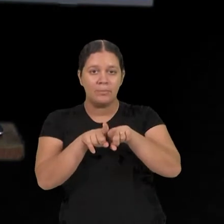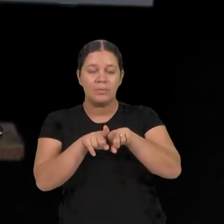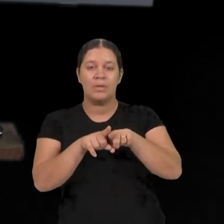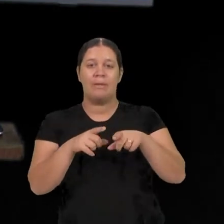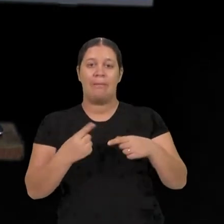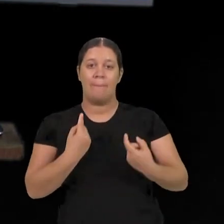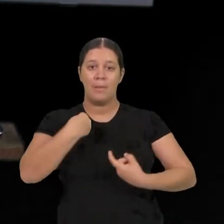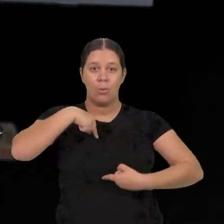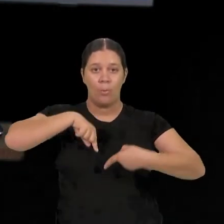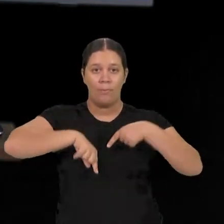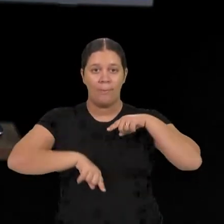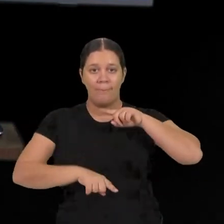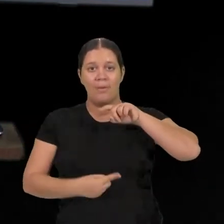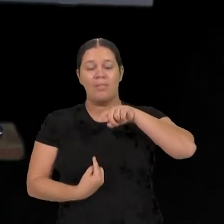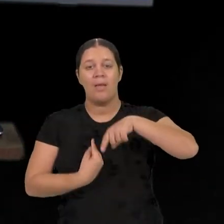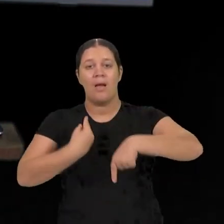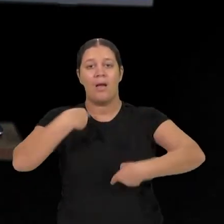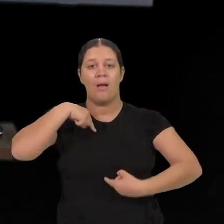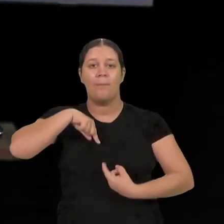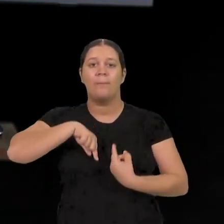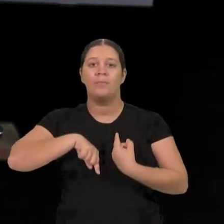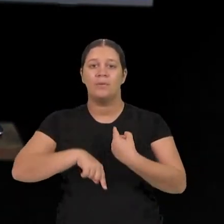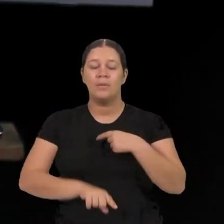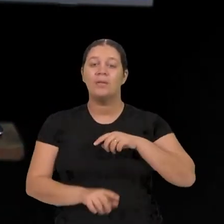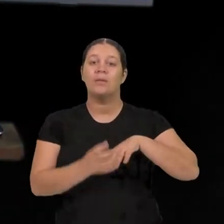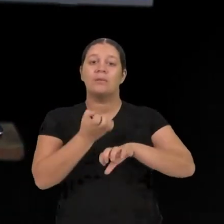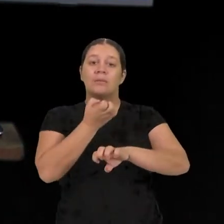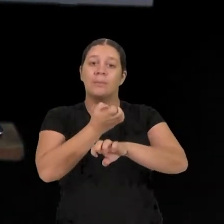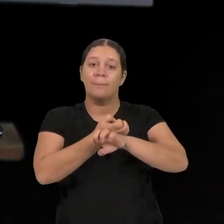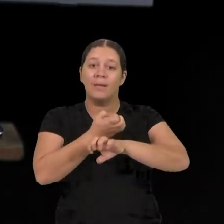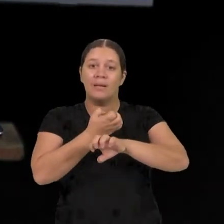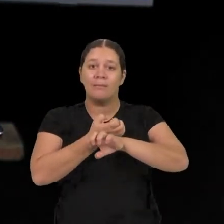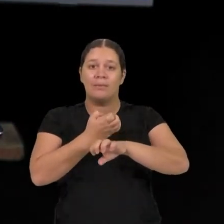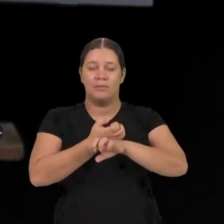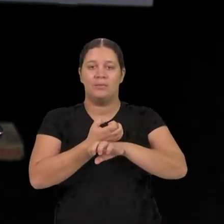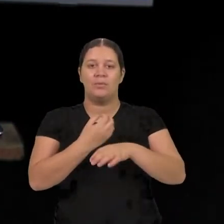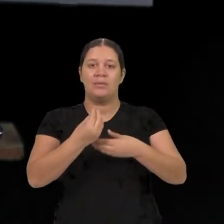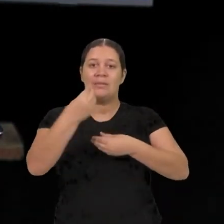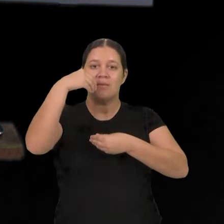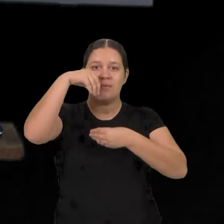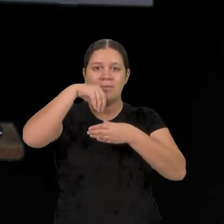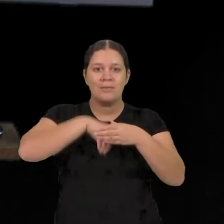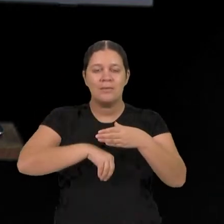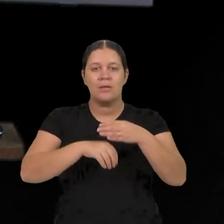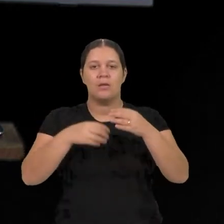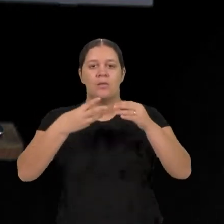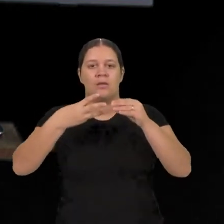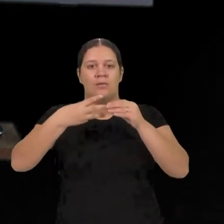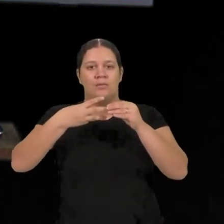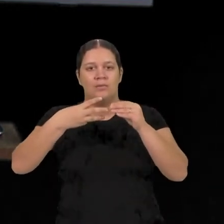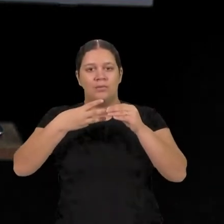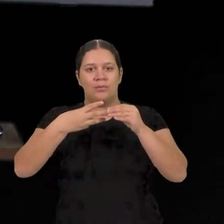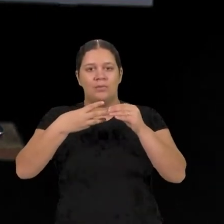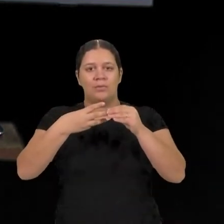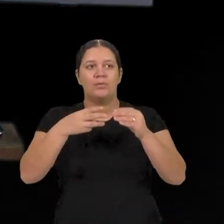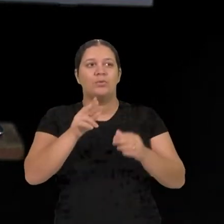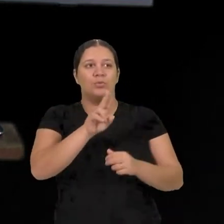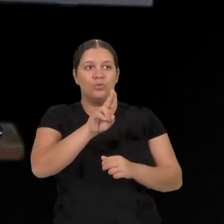no metabolismo de material que entra na célula, tá? São os